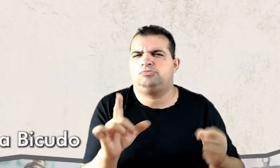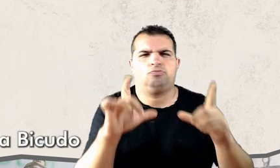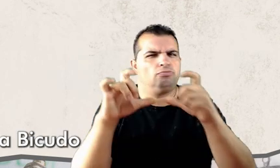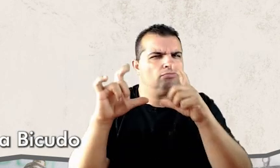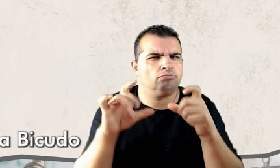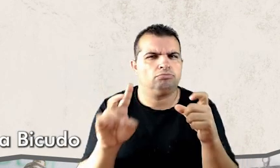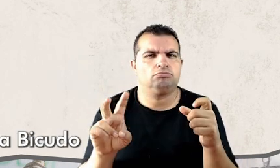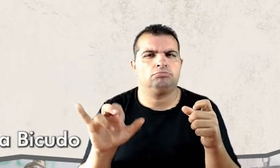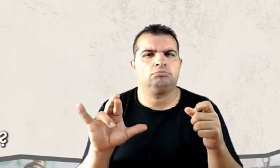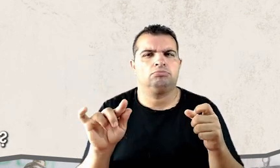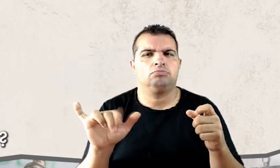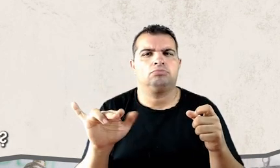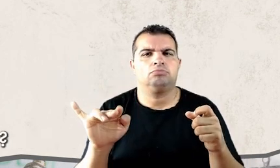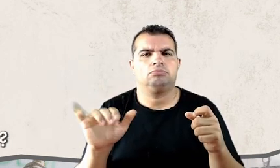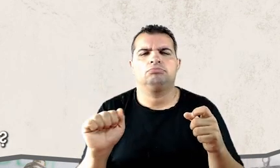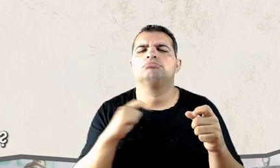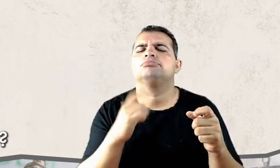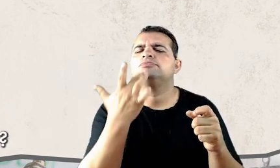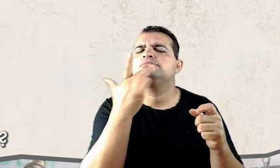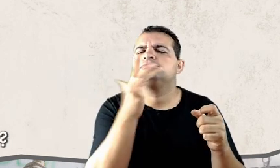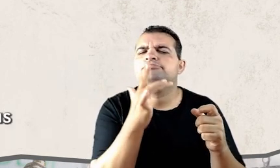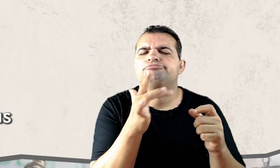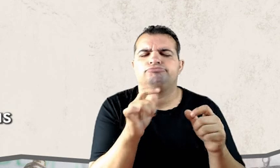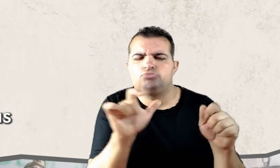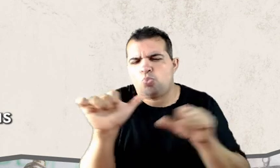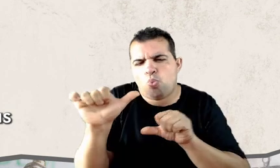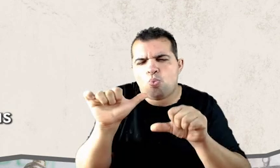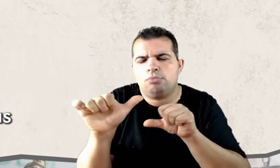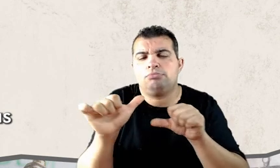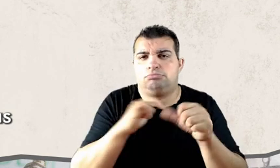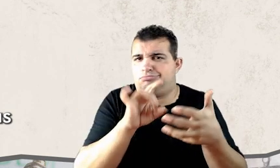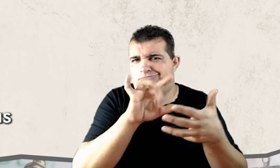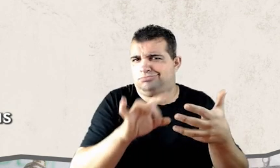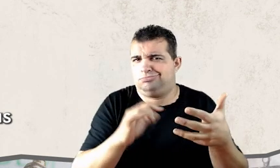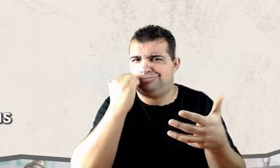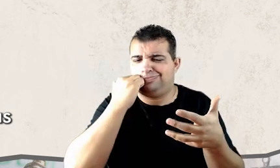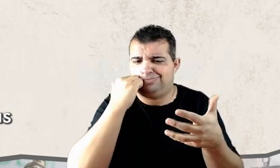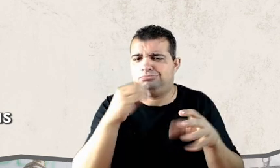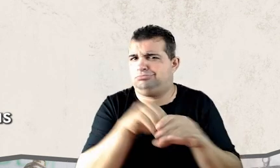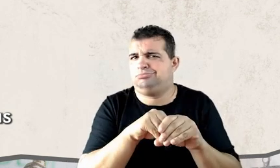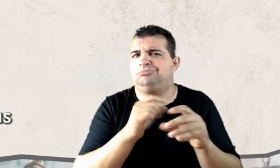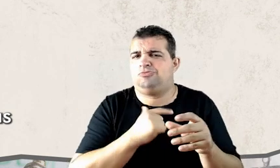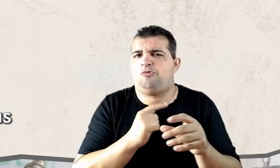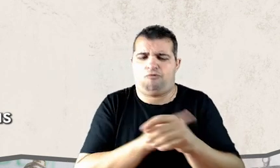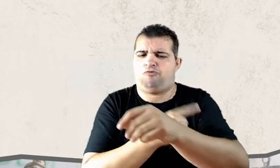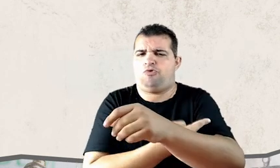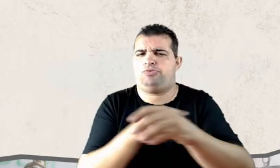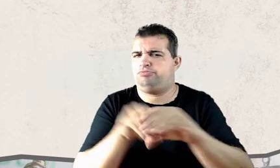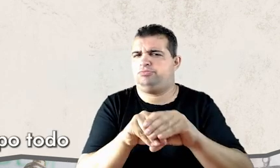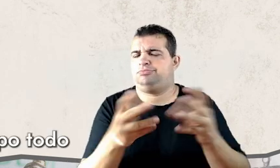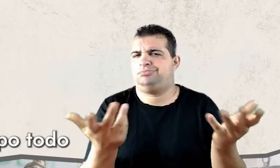que as fotos da Virgínia Bicudo ela está tão embranquecida? Porque ela tem características negroides